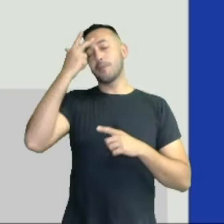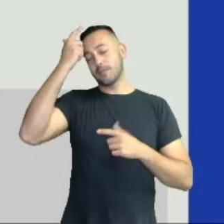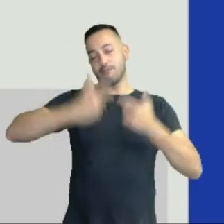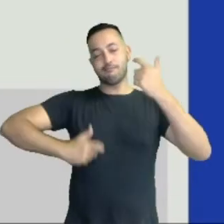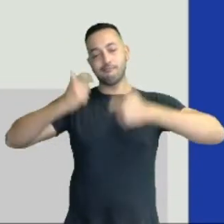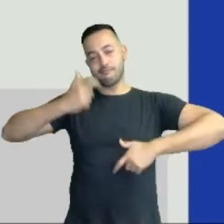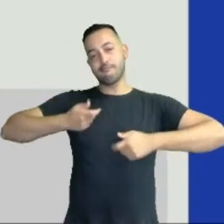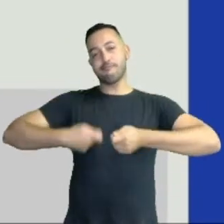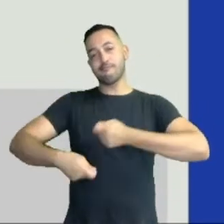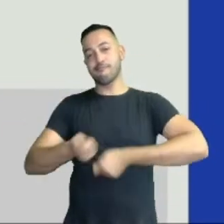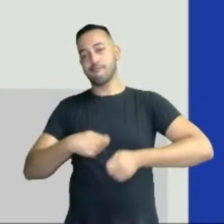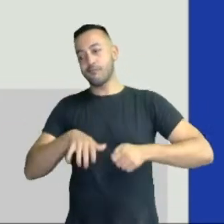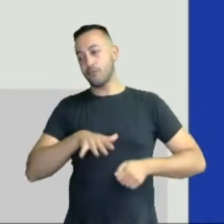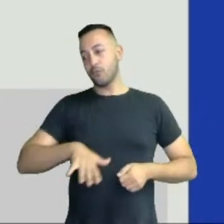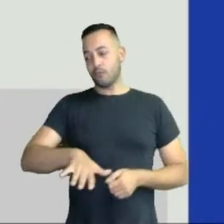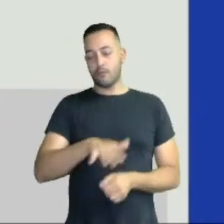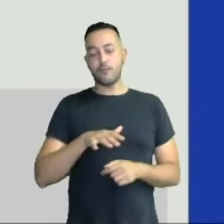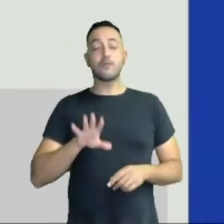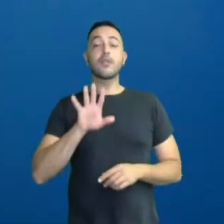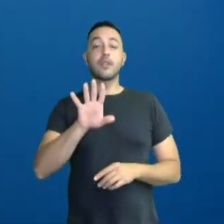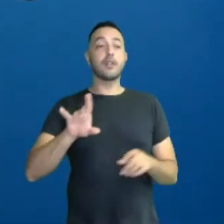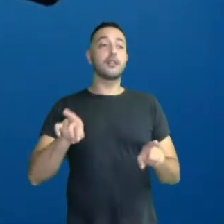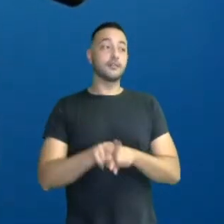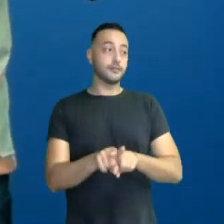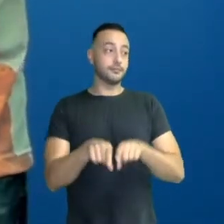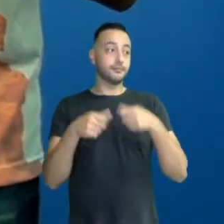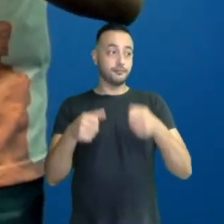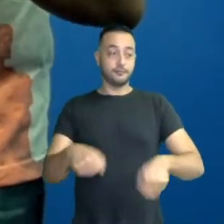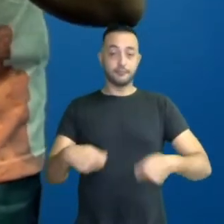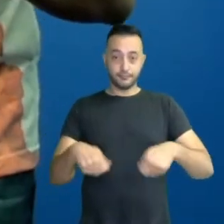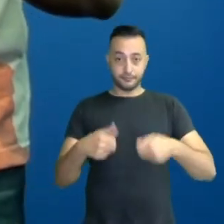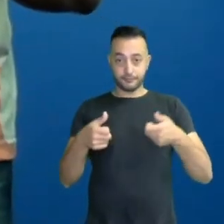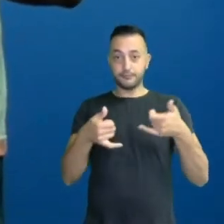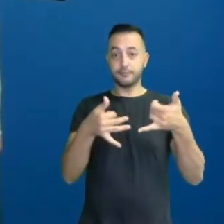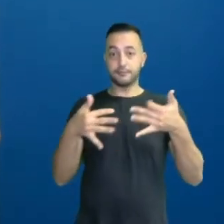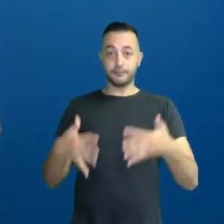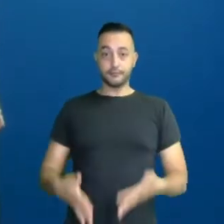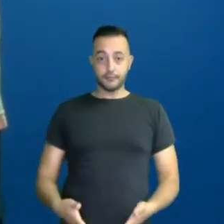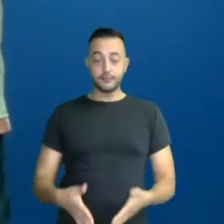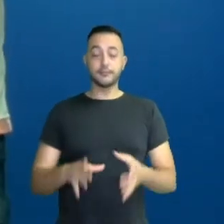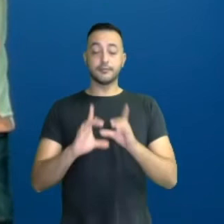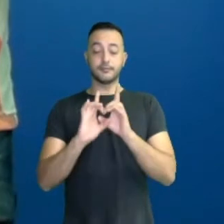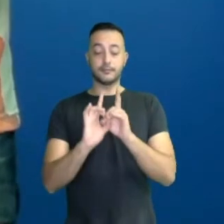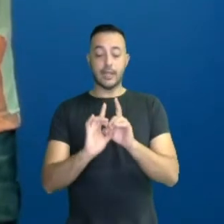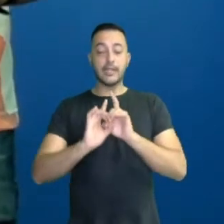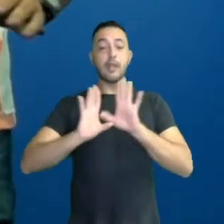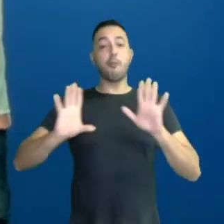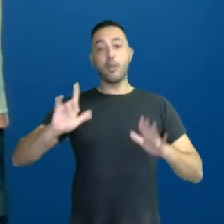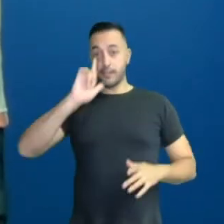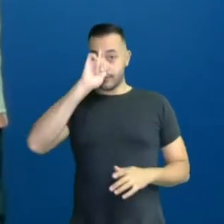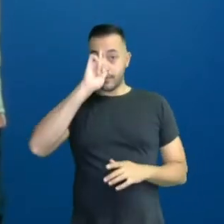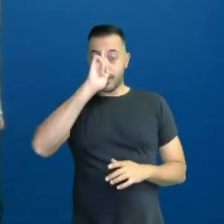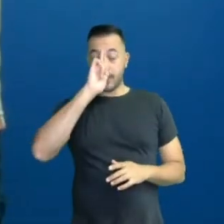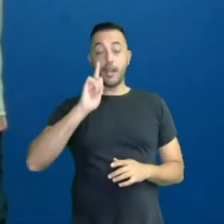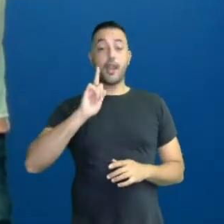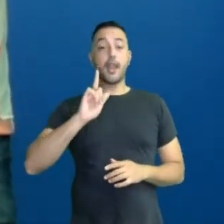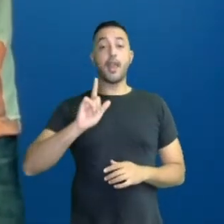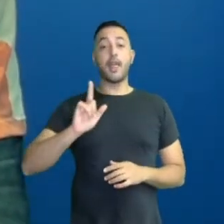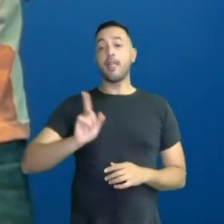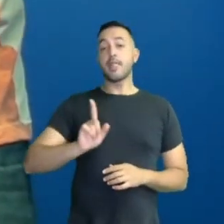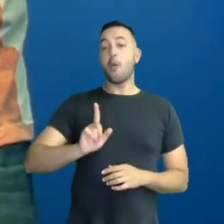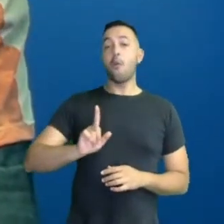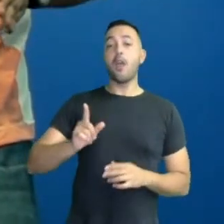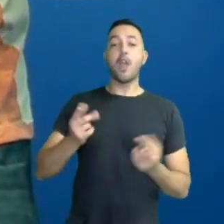públicos. É bom a gente destacar que essa democracia grega, ela não é igual